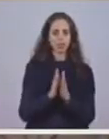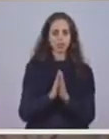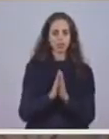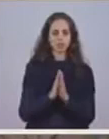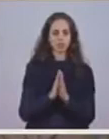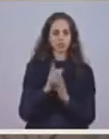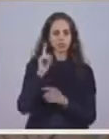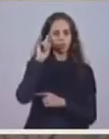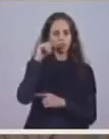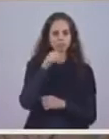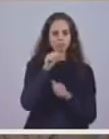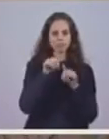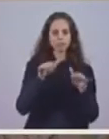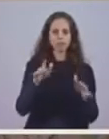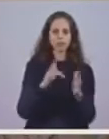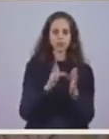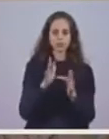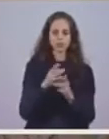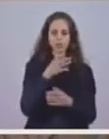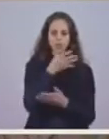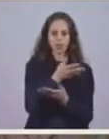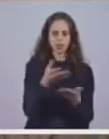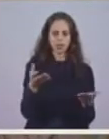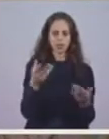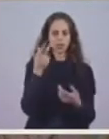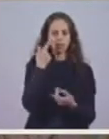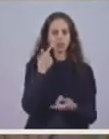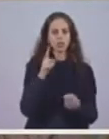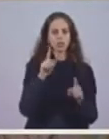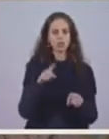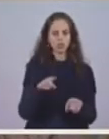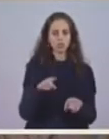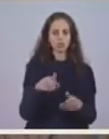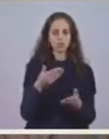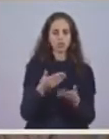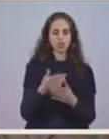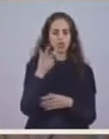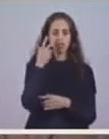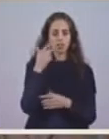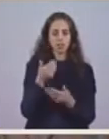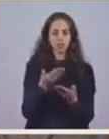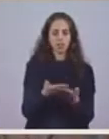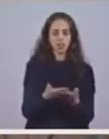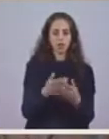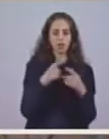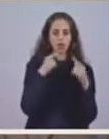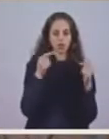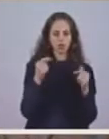que professem a fé em Jesus Cristo, que os ressuscitou e lhes deu a sua vida,